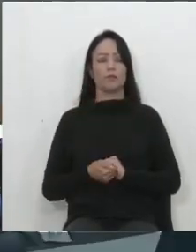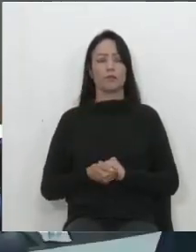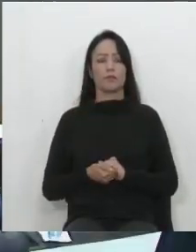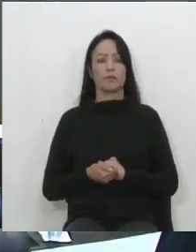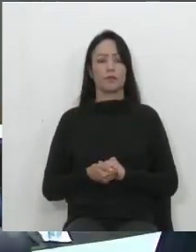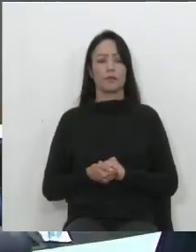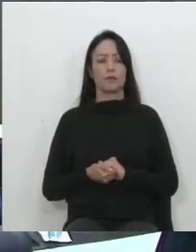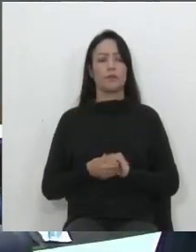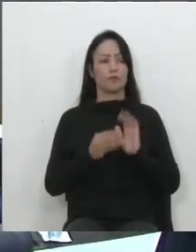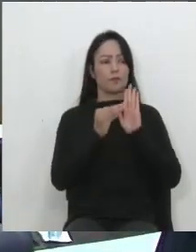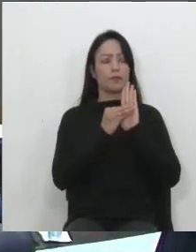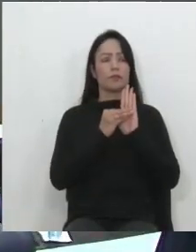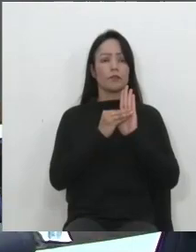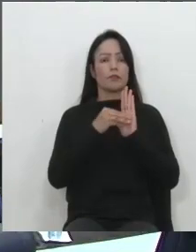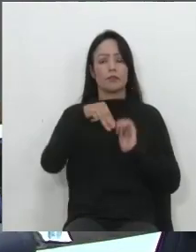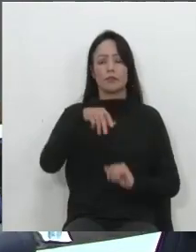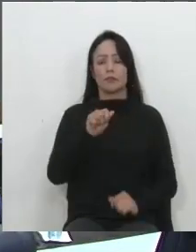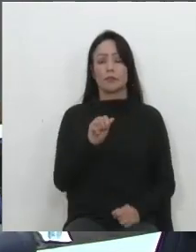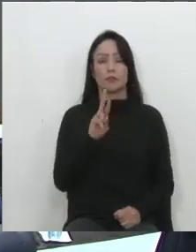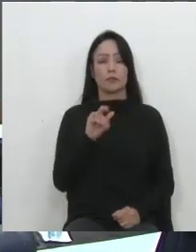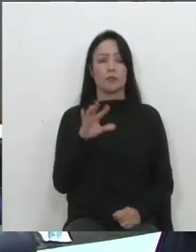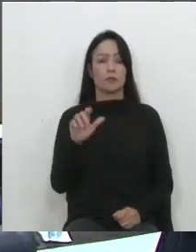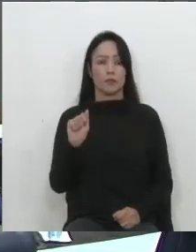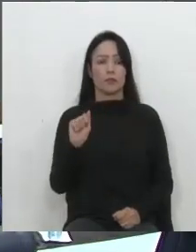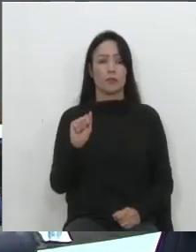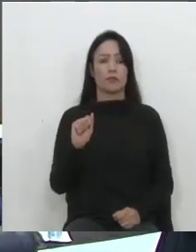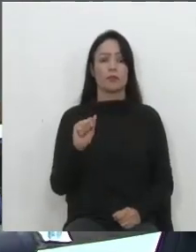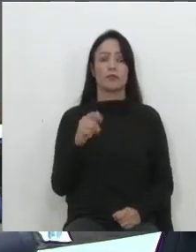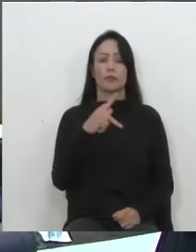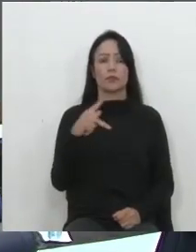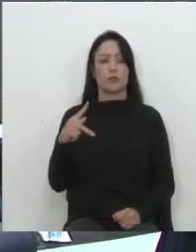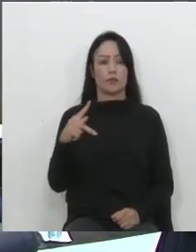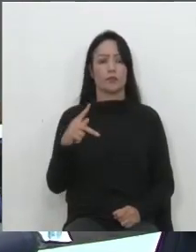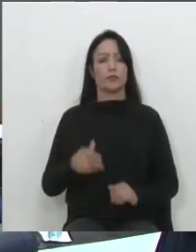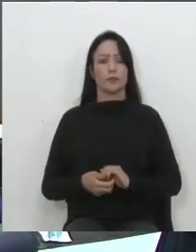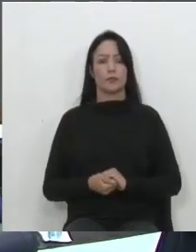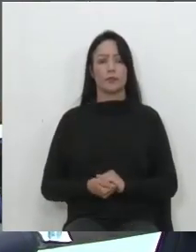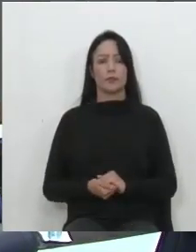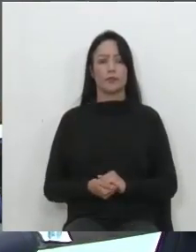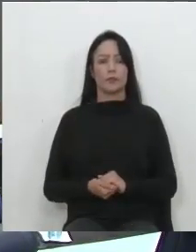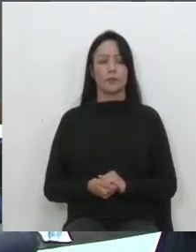vereadora. Vereadora Márcia Tasquete pelo PP, Partido Progressista.